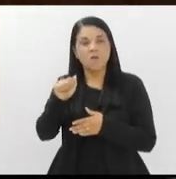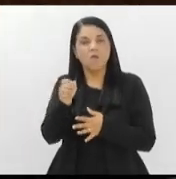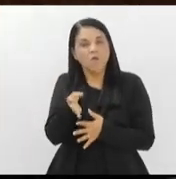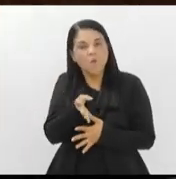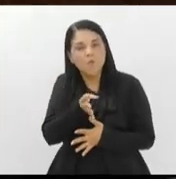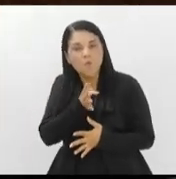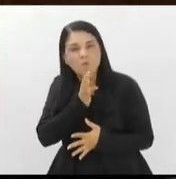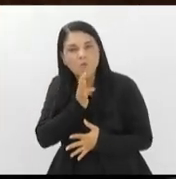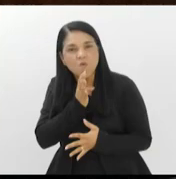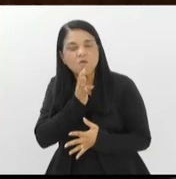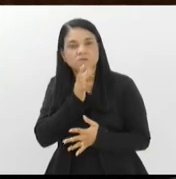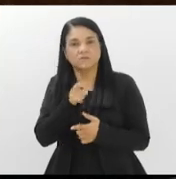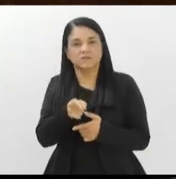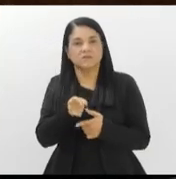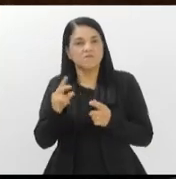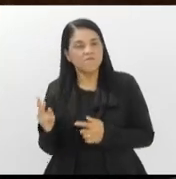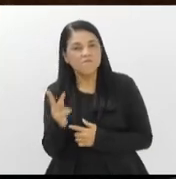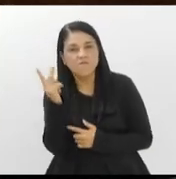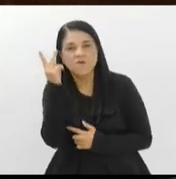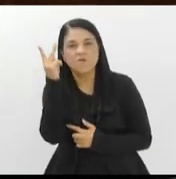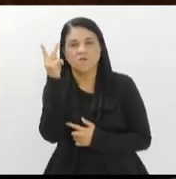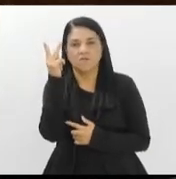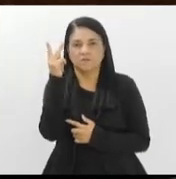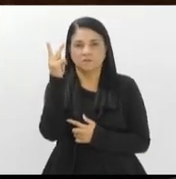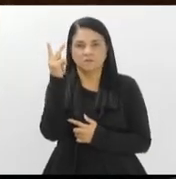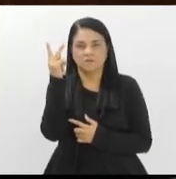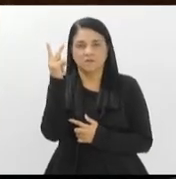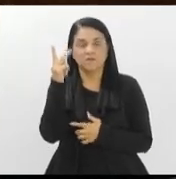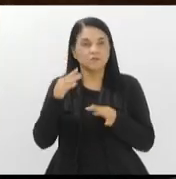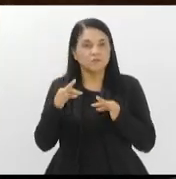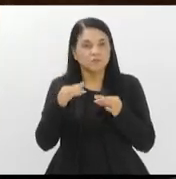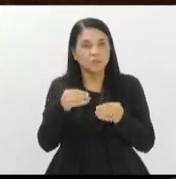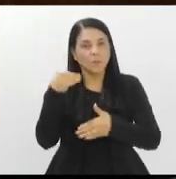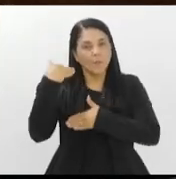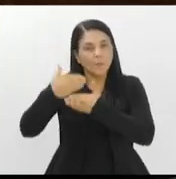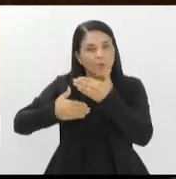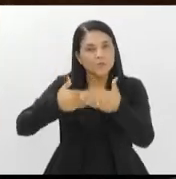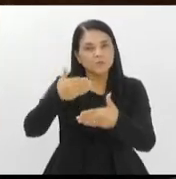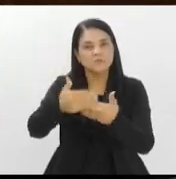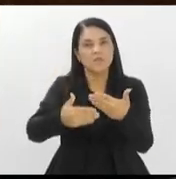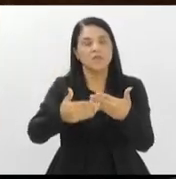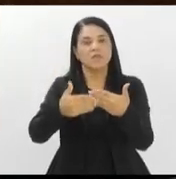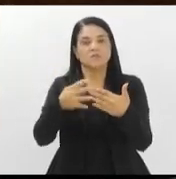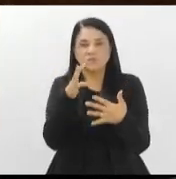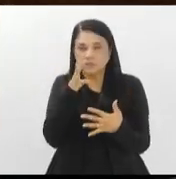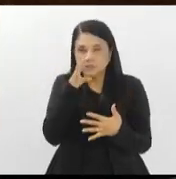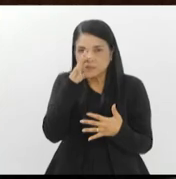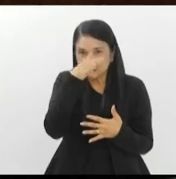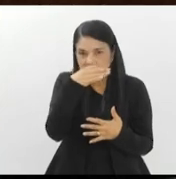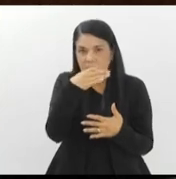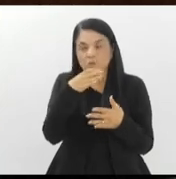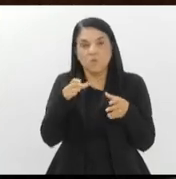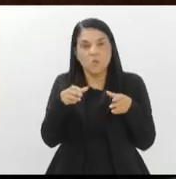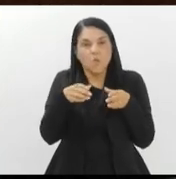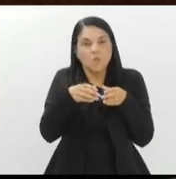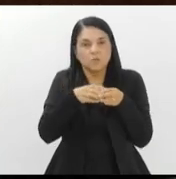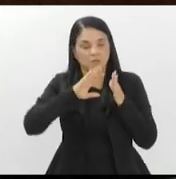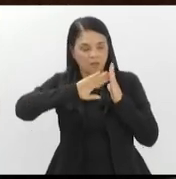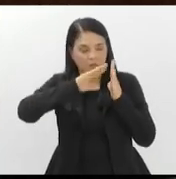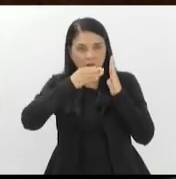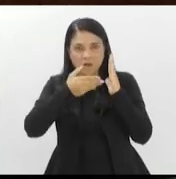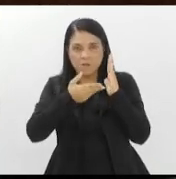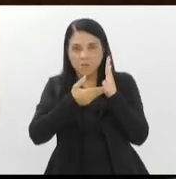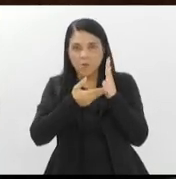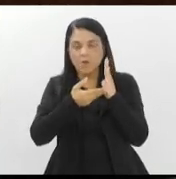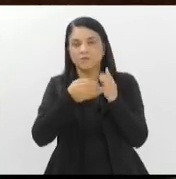reconhecimento, é uma forma de valorizar também todo esse processo de resistência que as comunidades quilombolas têm aqui no